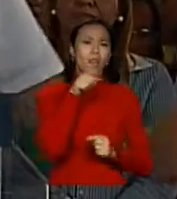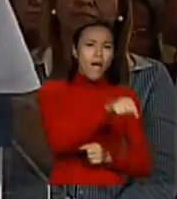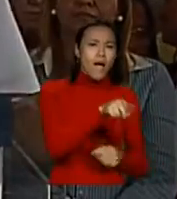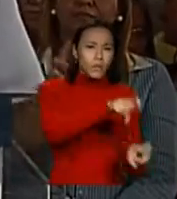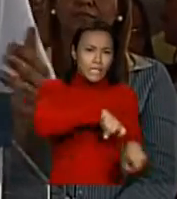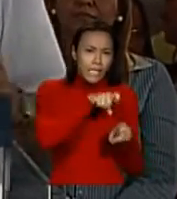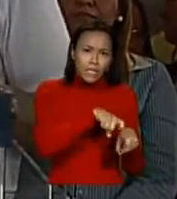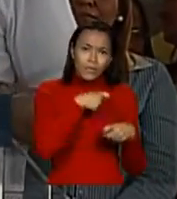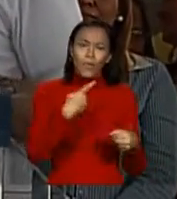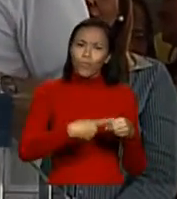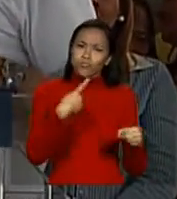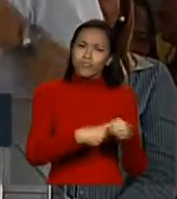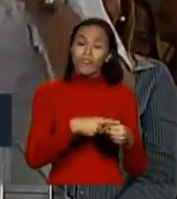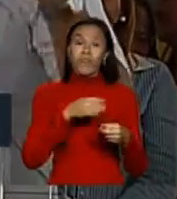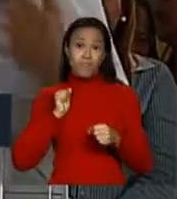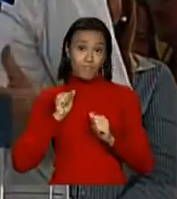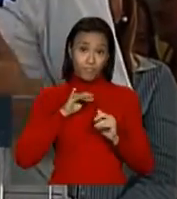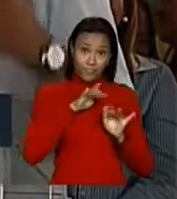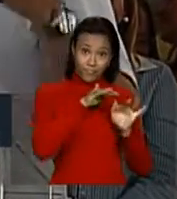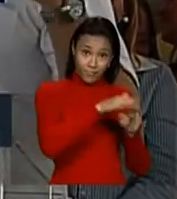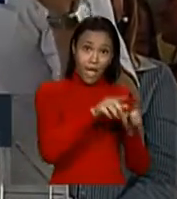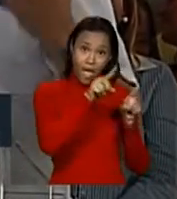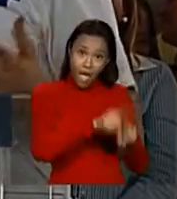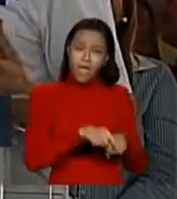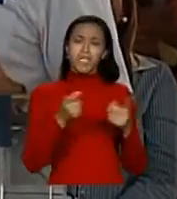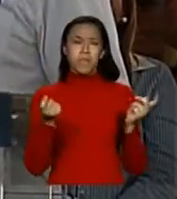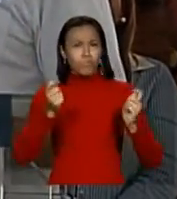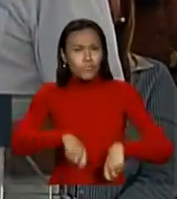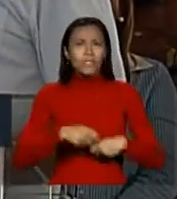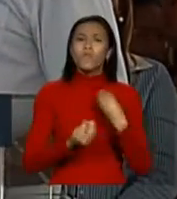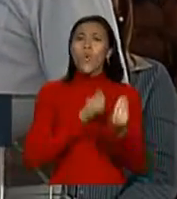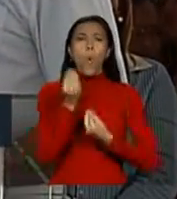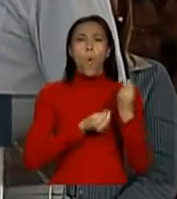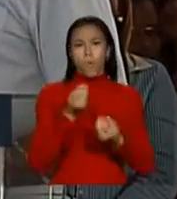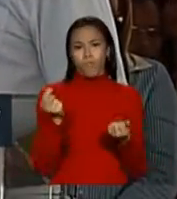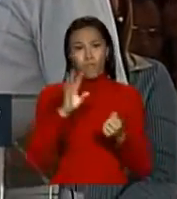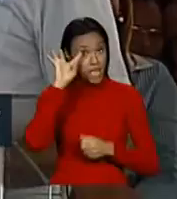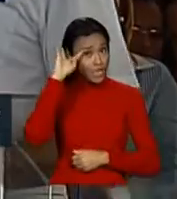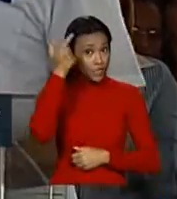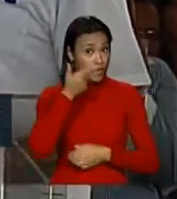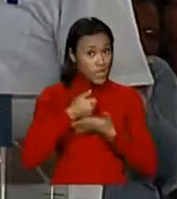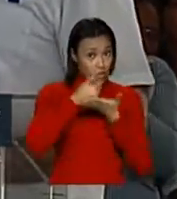interior está fazer das formas como nós podemos fazer